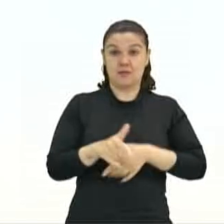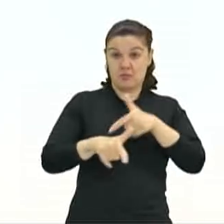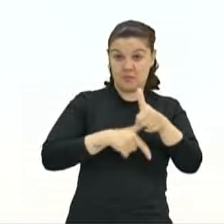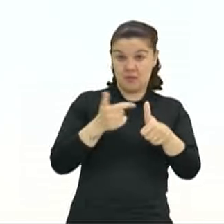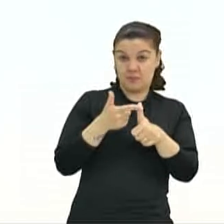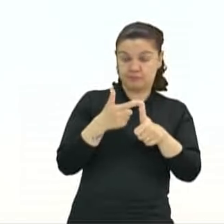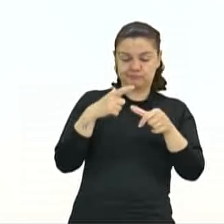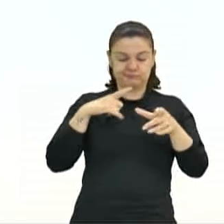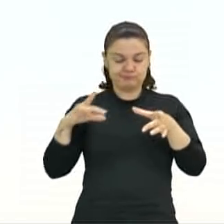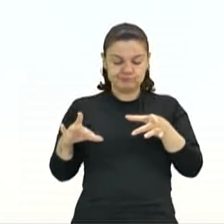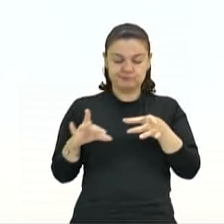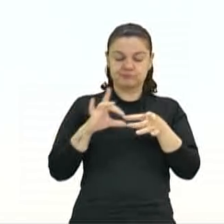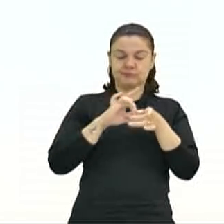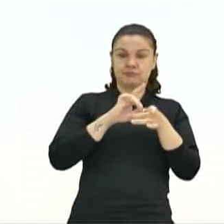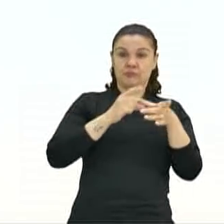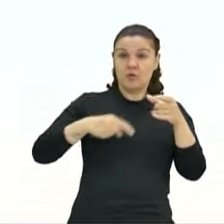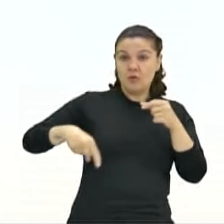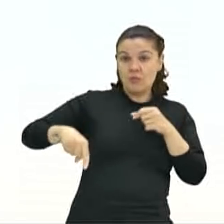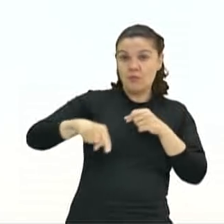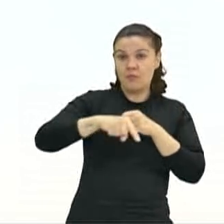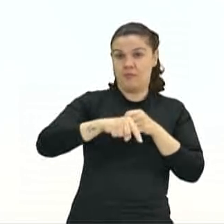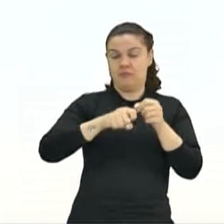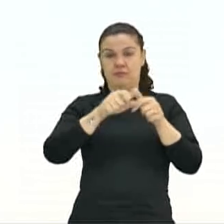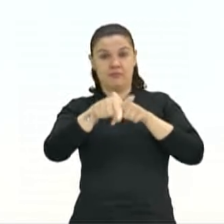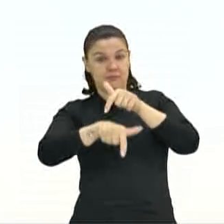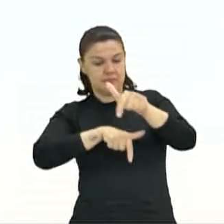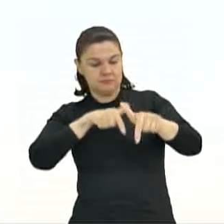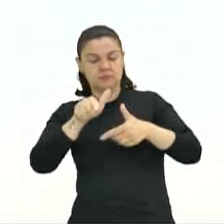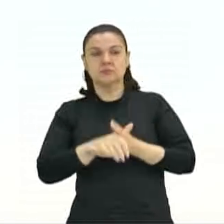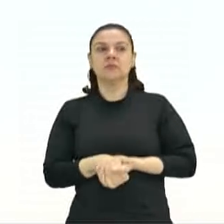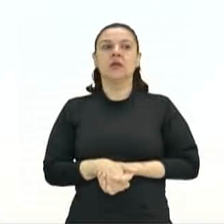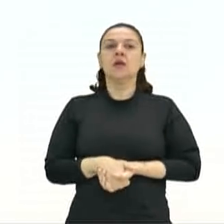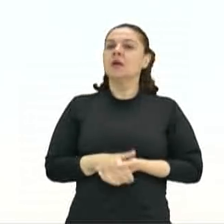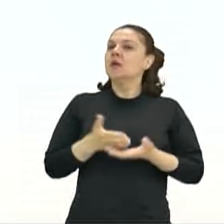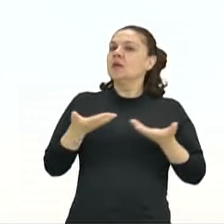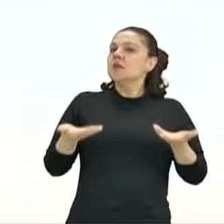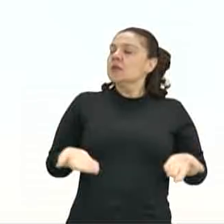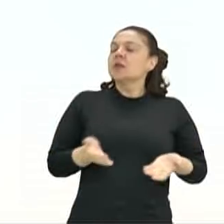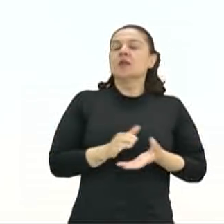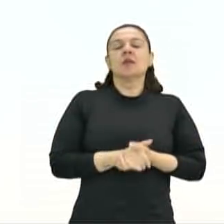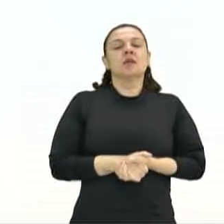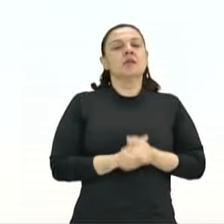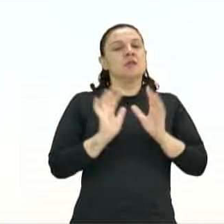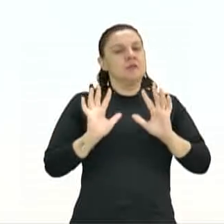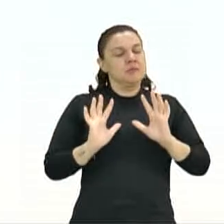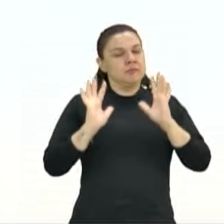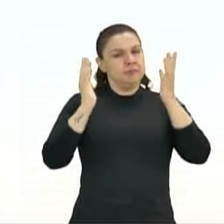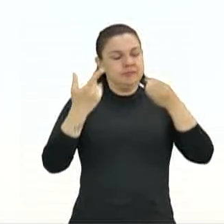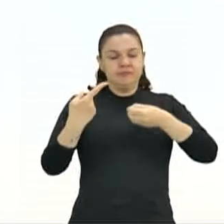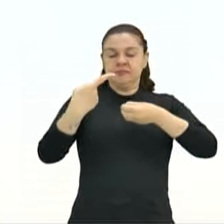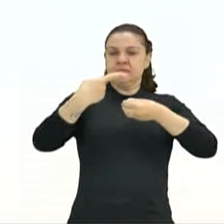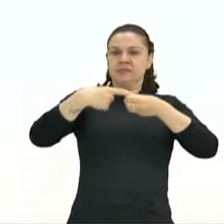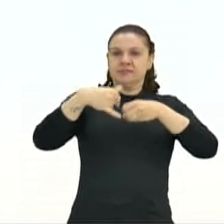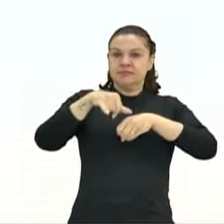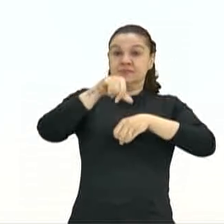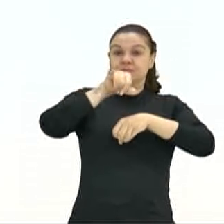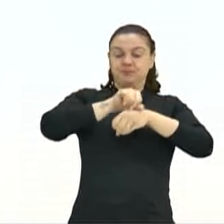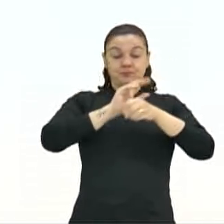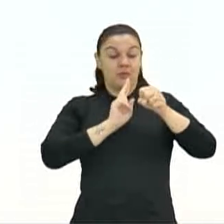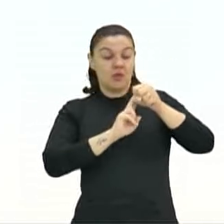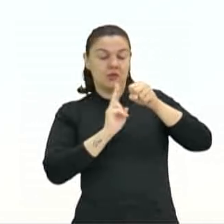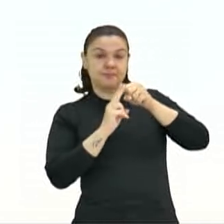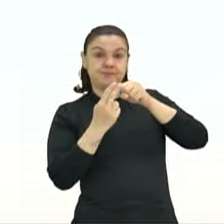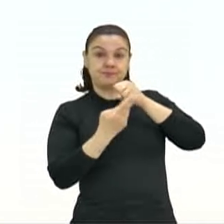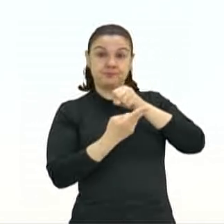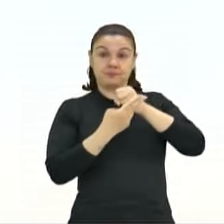com um conjunto de outras atividades que não acontecem nas áreas urbanas, nas áreas que não